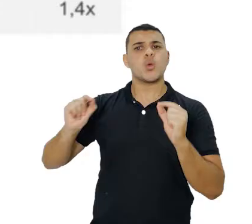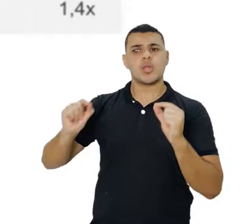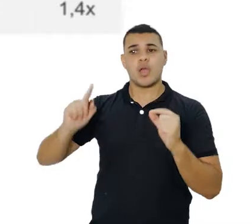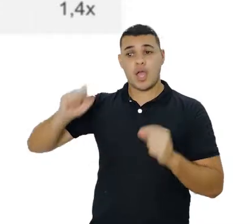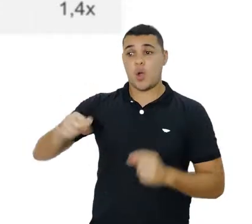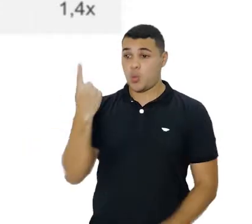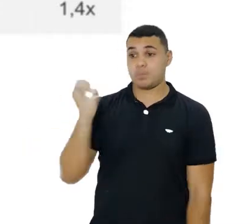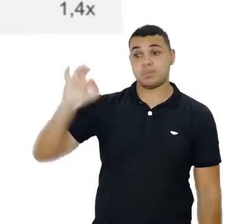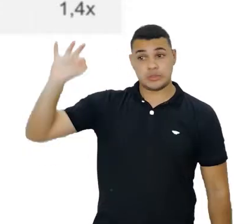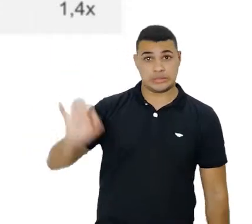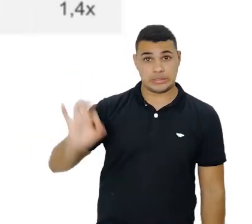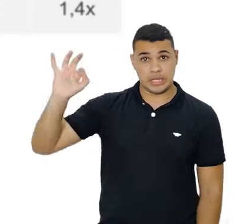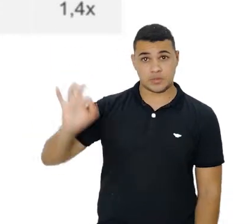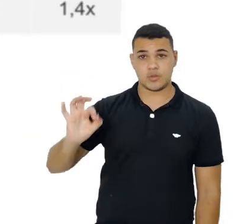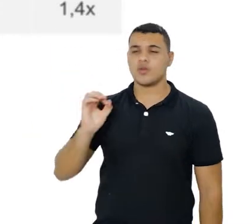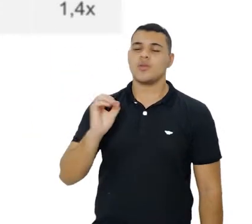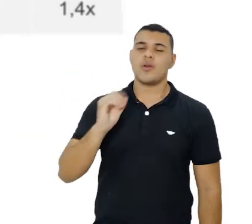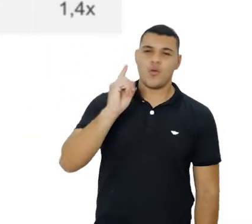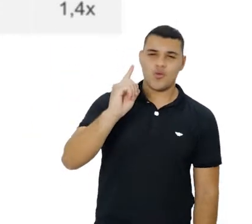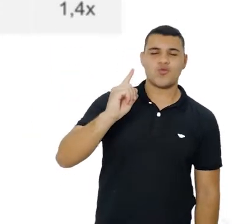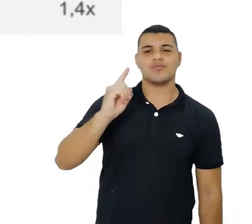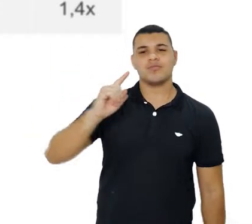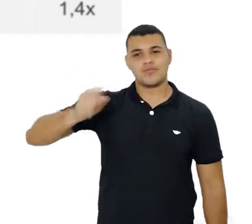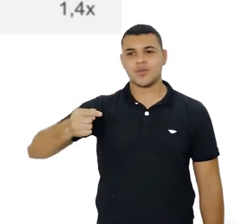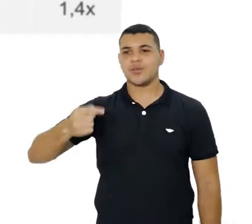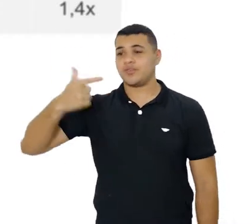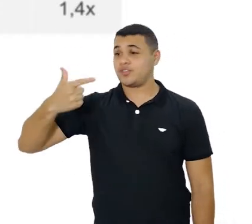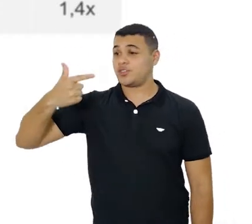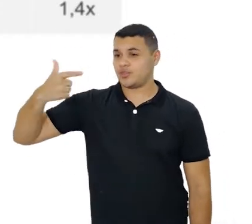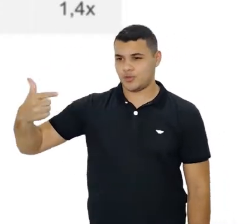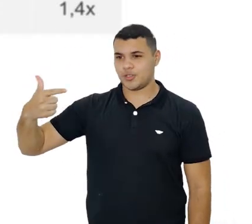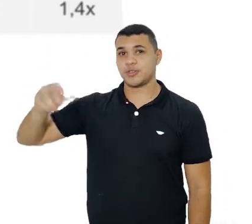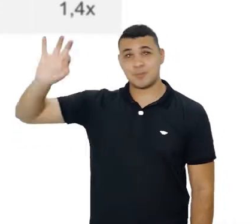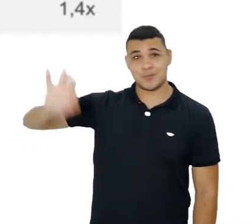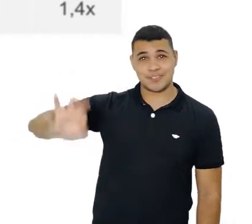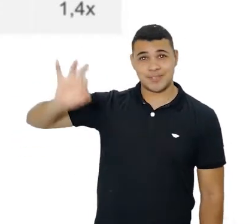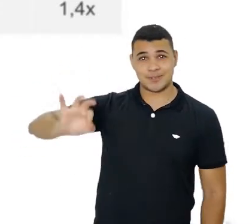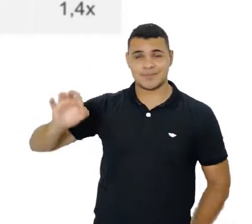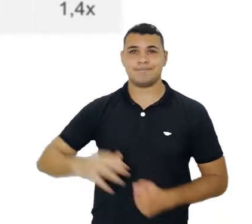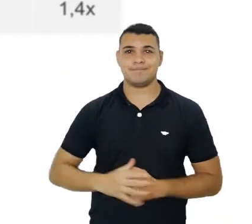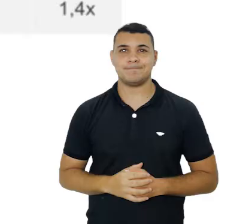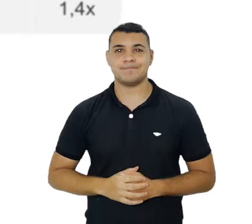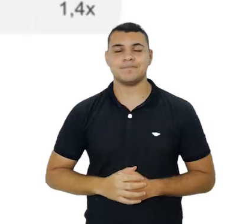passou, né, de 1%, tá, 1,22%.